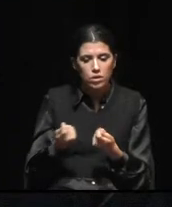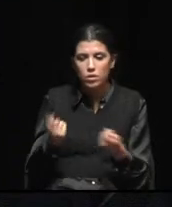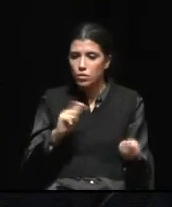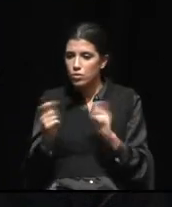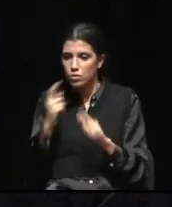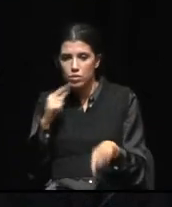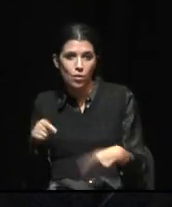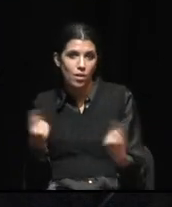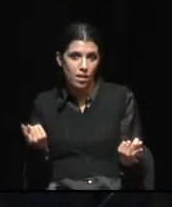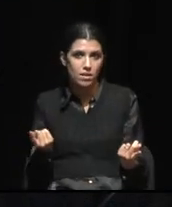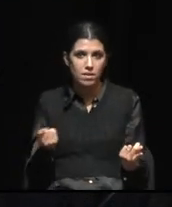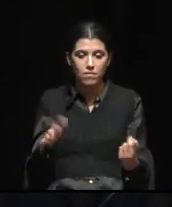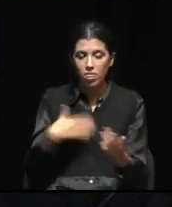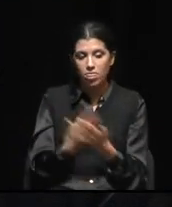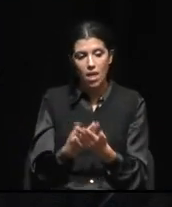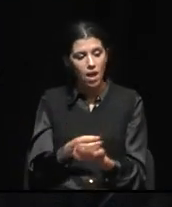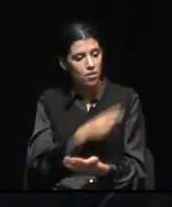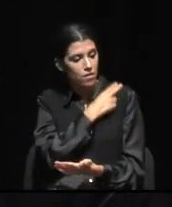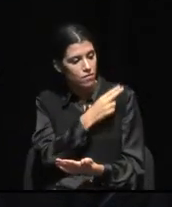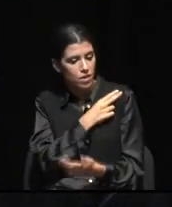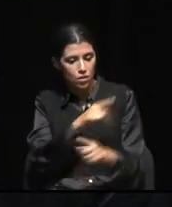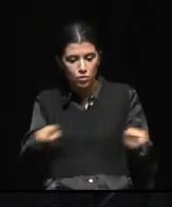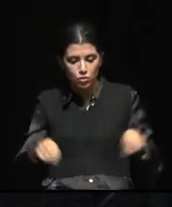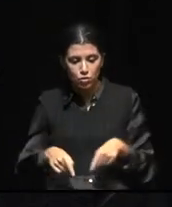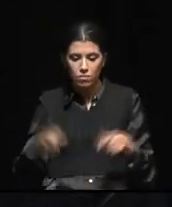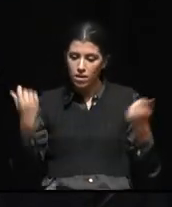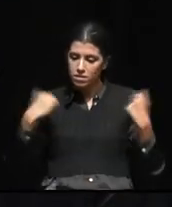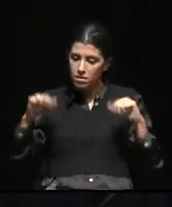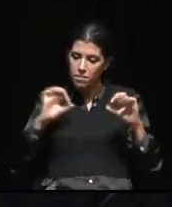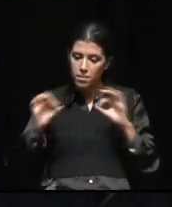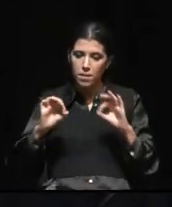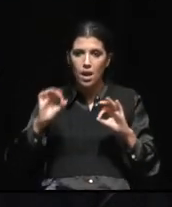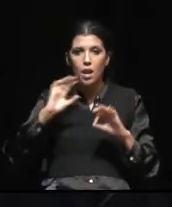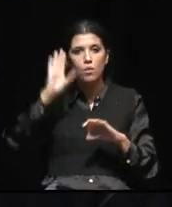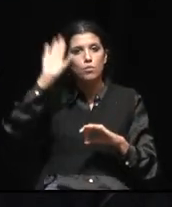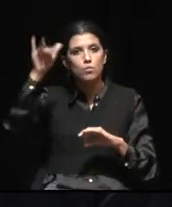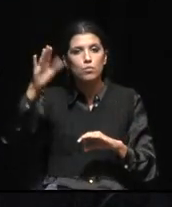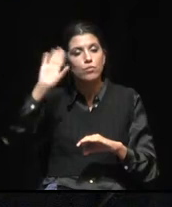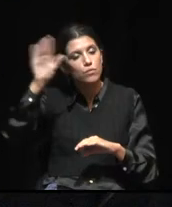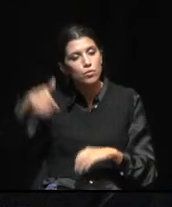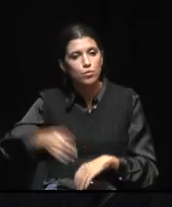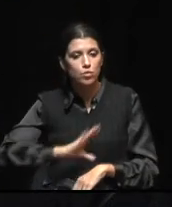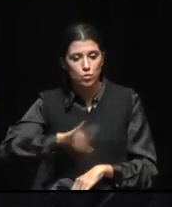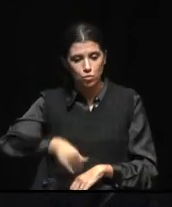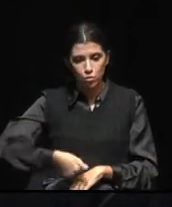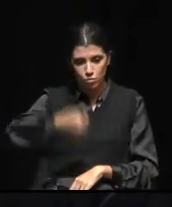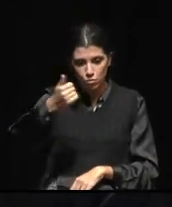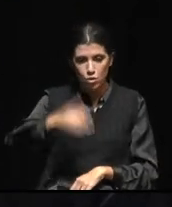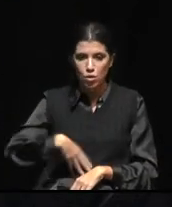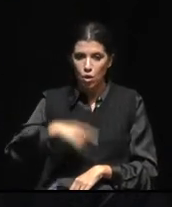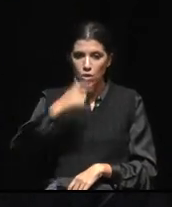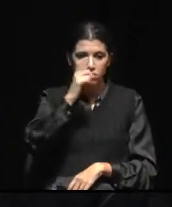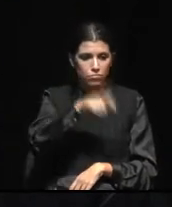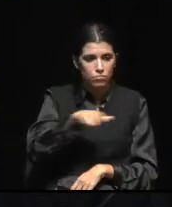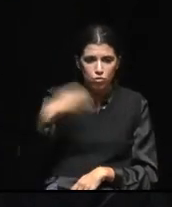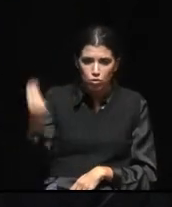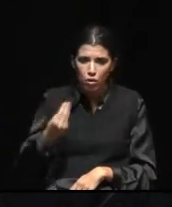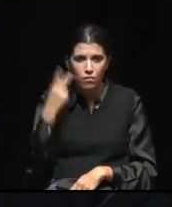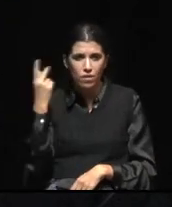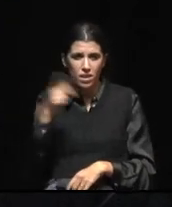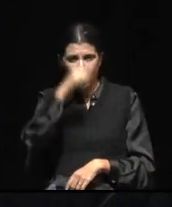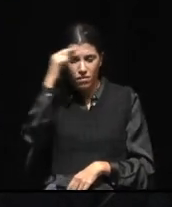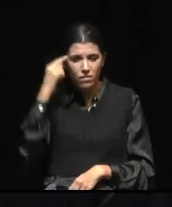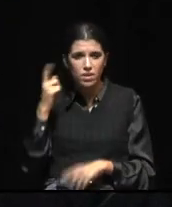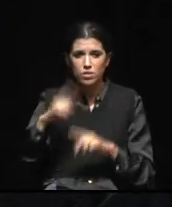coletiva e é fazer das faculdades o espaço em que se ensaia a mundo melhor hoje tantos e tantas estudantes vivem vidas difíceis as